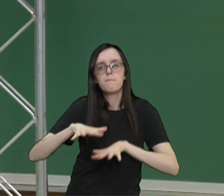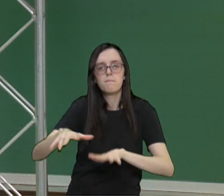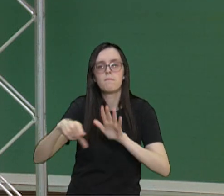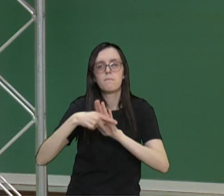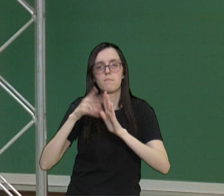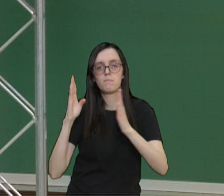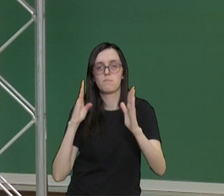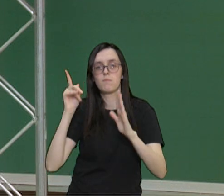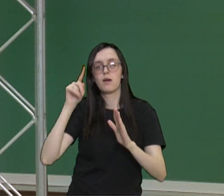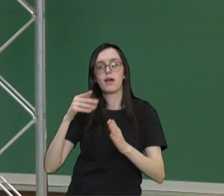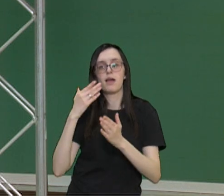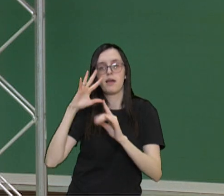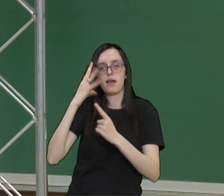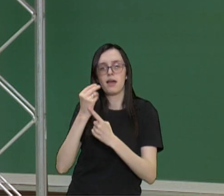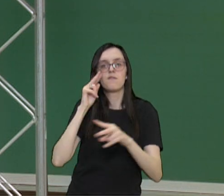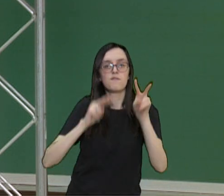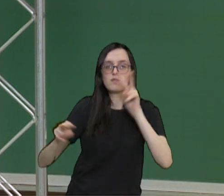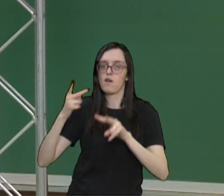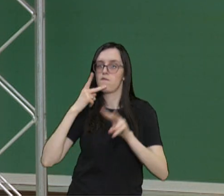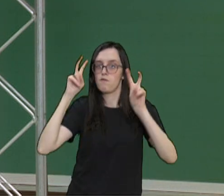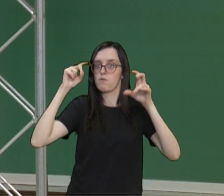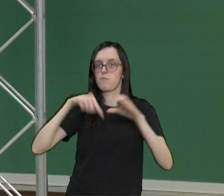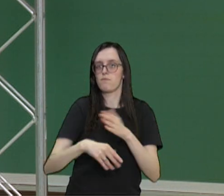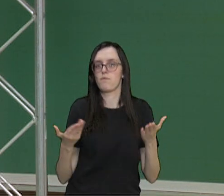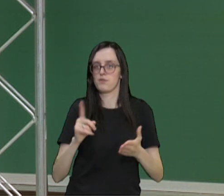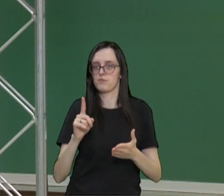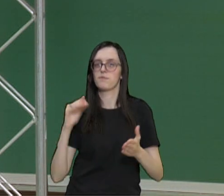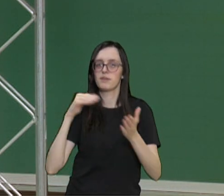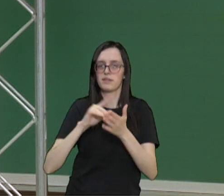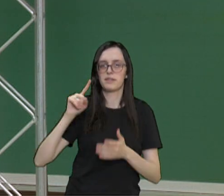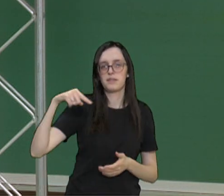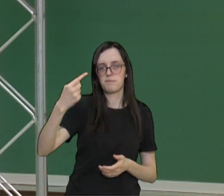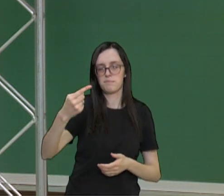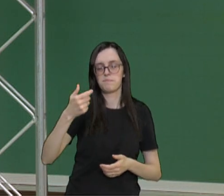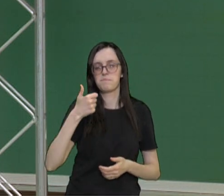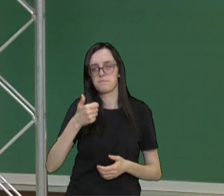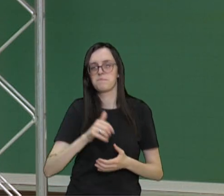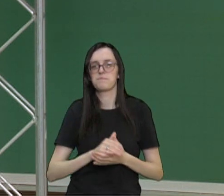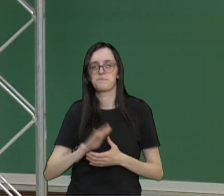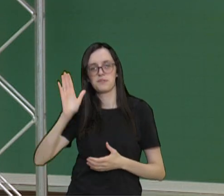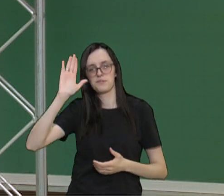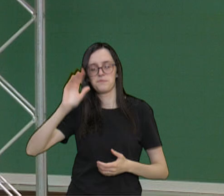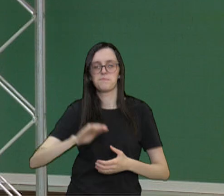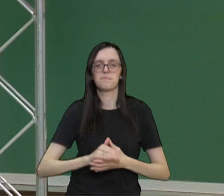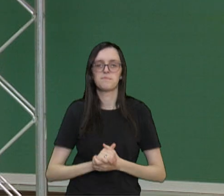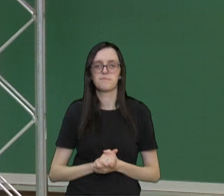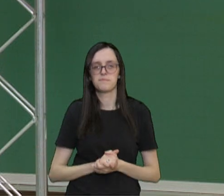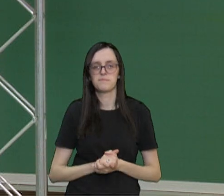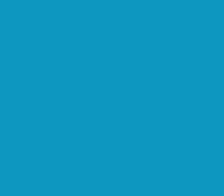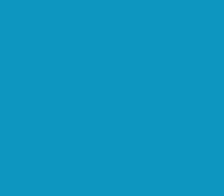períodos das artes visuais, que a gente não falou aqui. Até breve. Tá? Tchau, tchau.